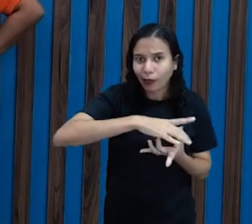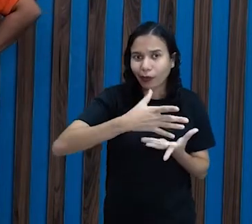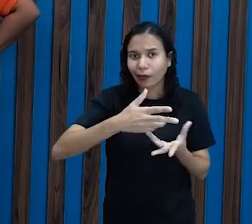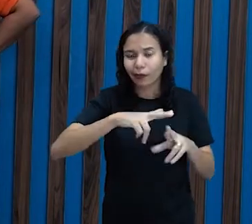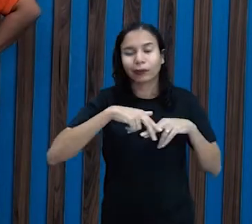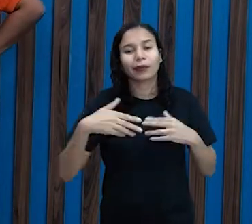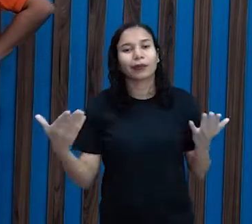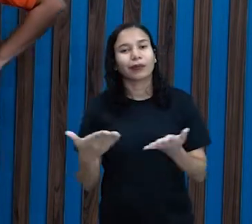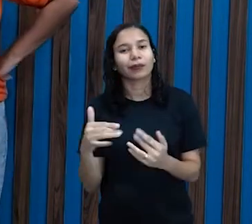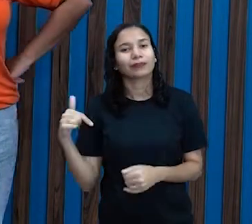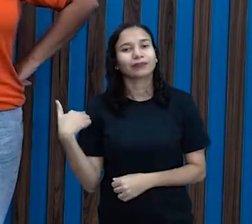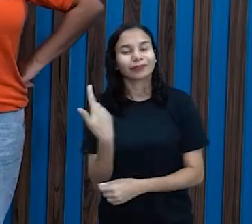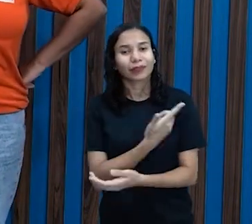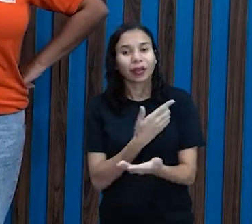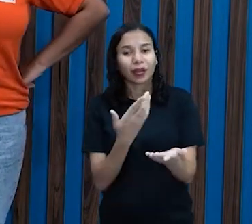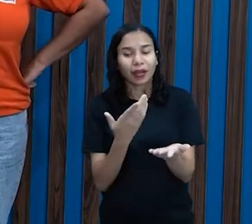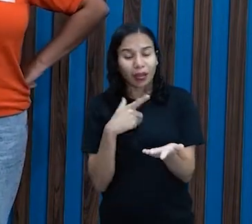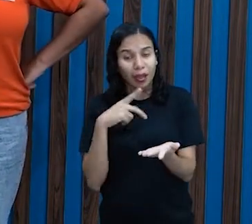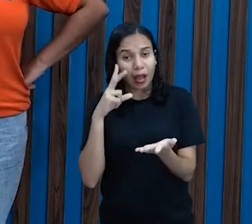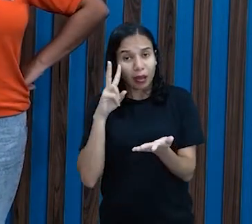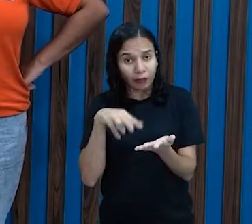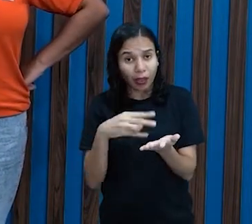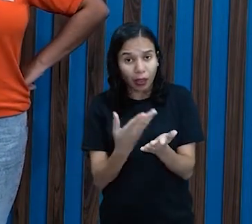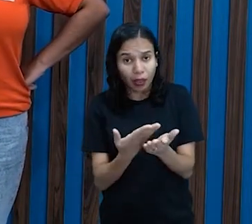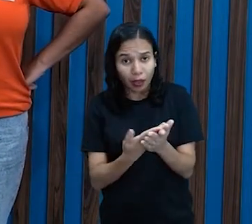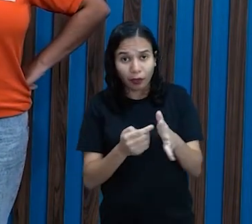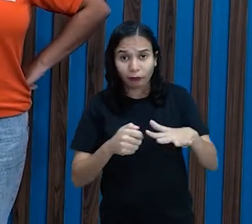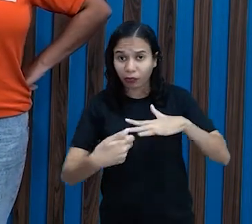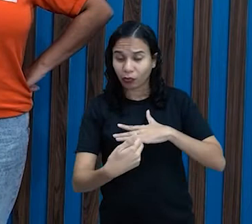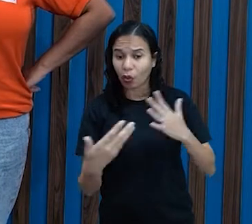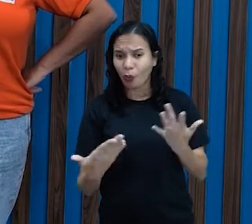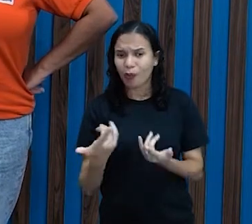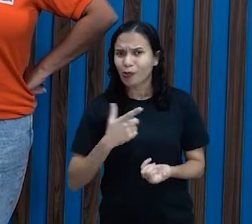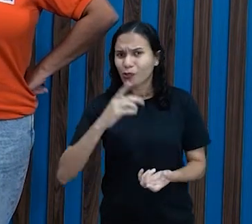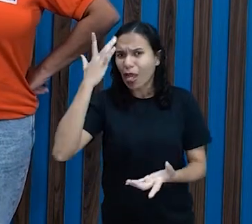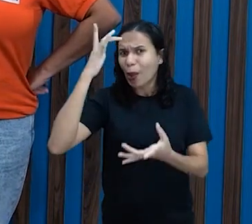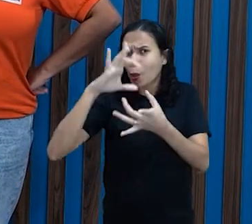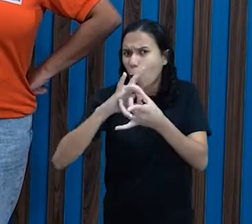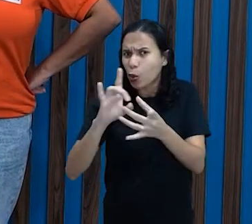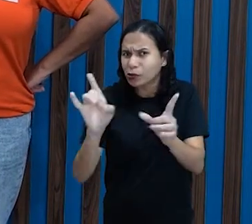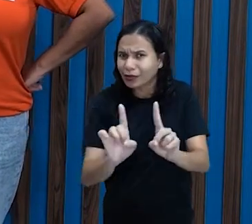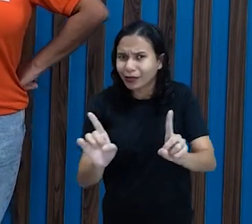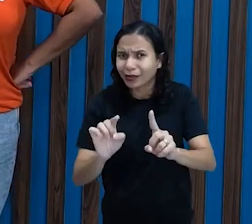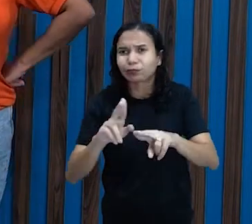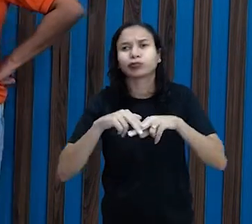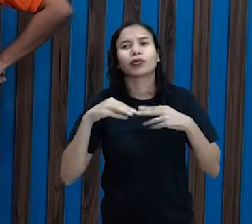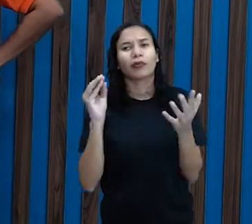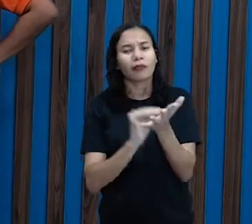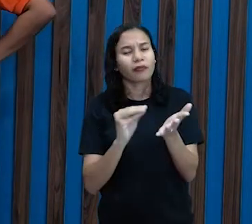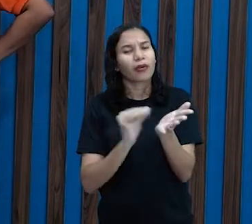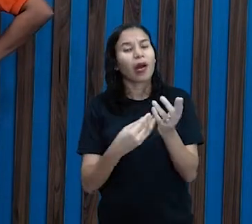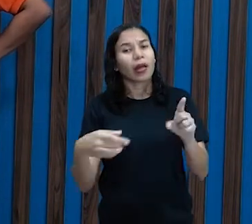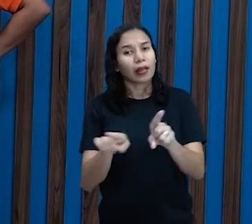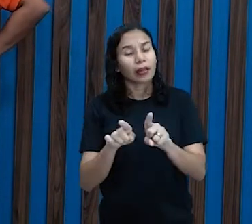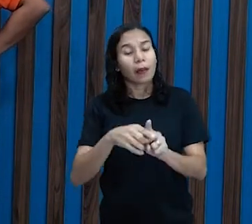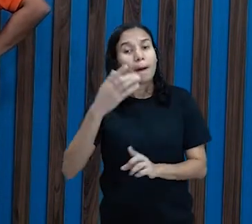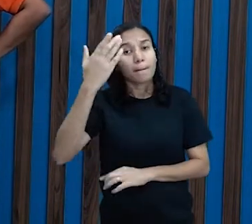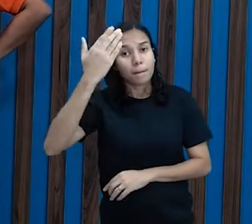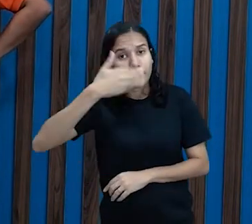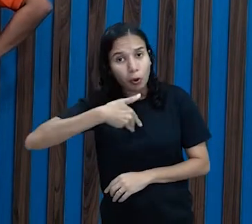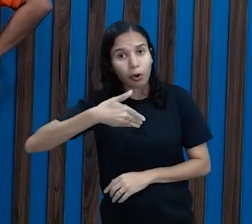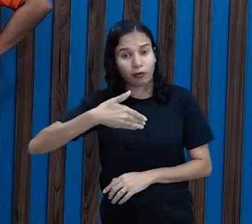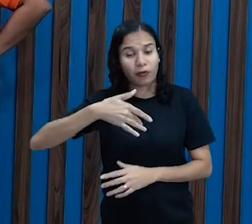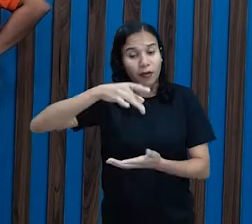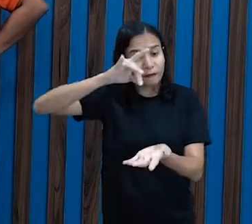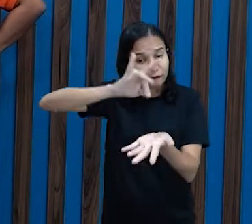ver aqui hoje, não tem realmente muito nexo. E a gente tem o quê? Uma ausência de dados que comprovem